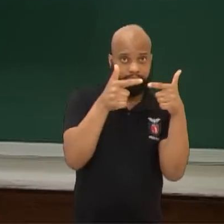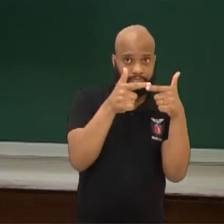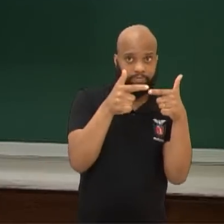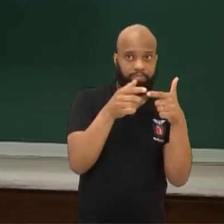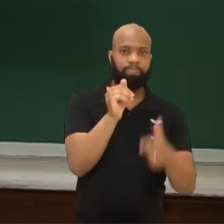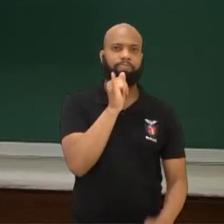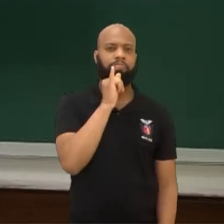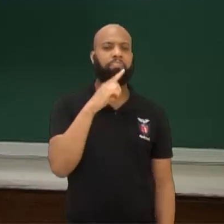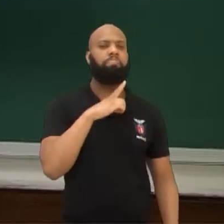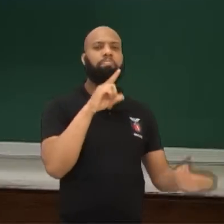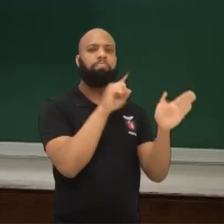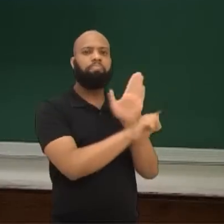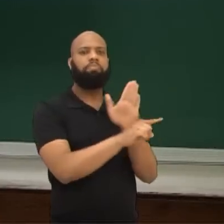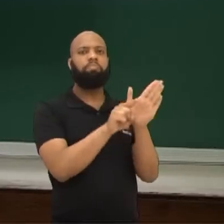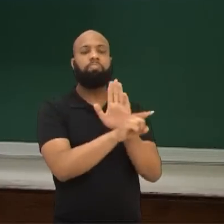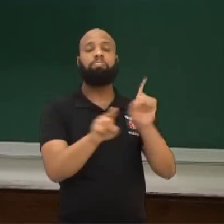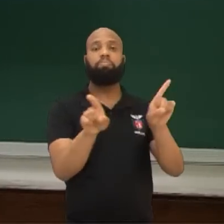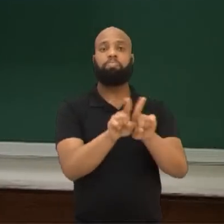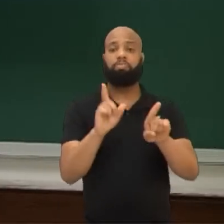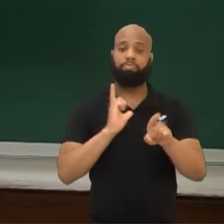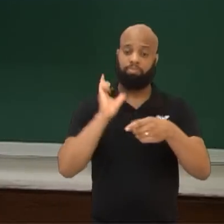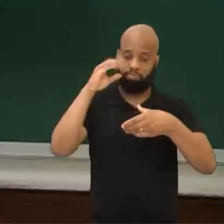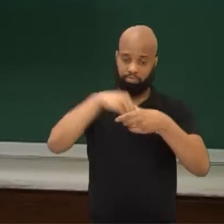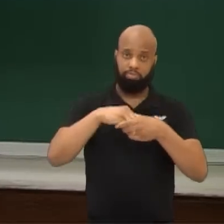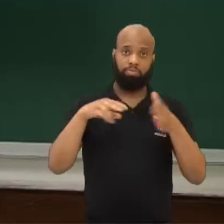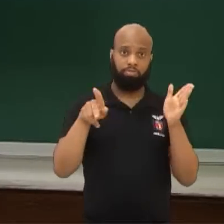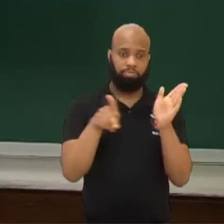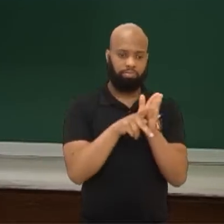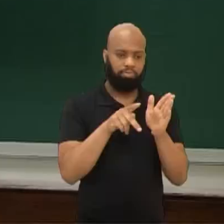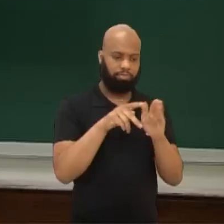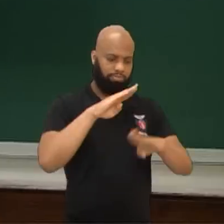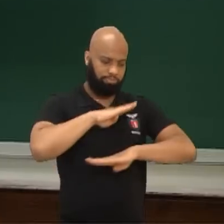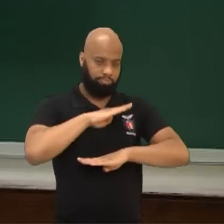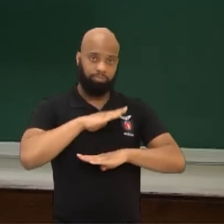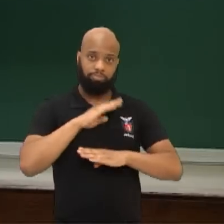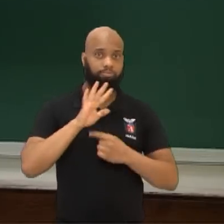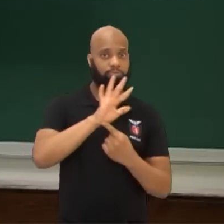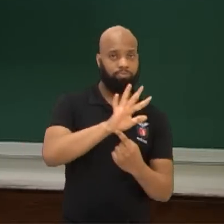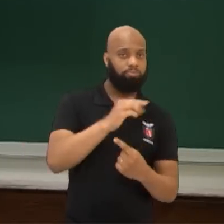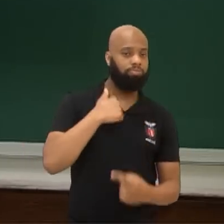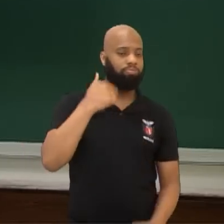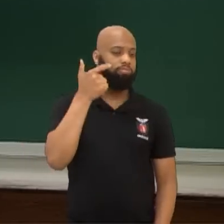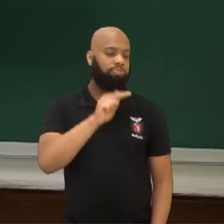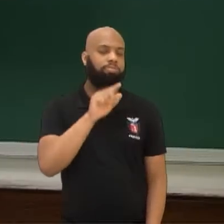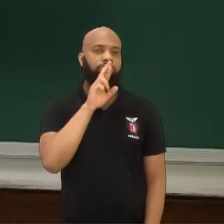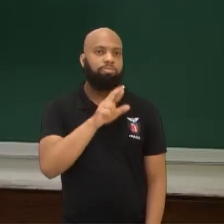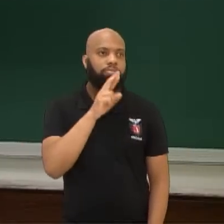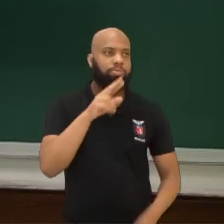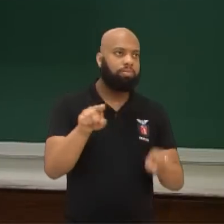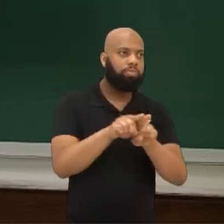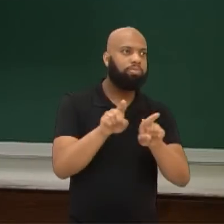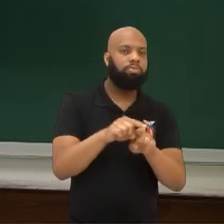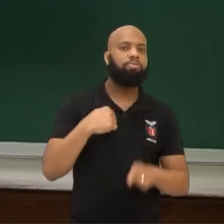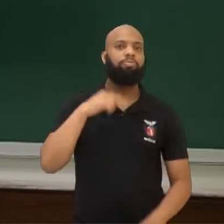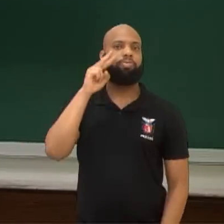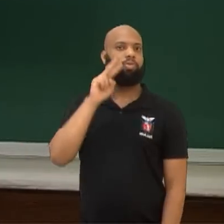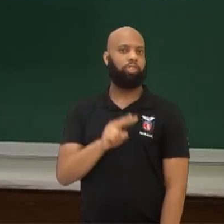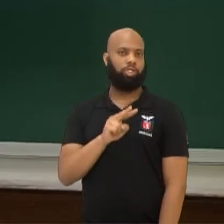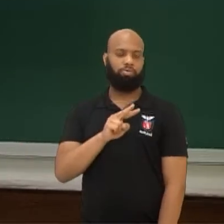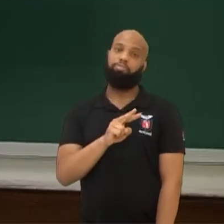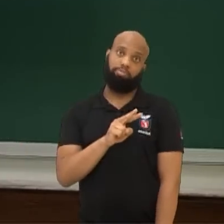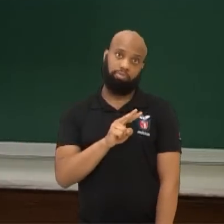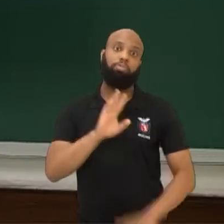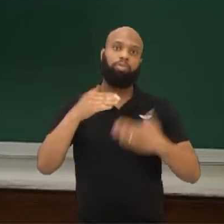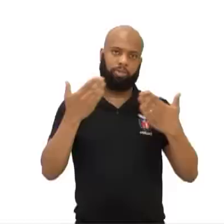no exercício, ou como está na situação que está lá para que eu resolver ou para eu visualizar.